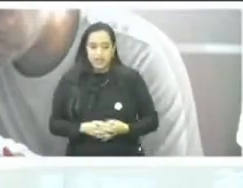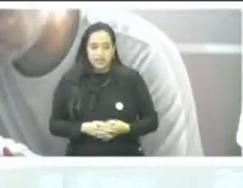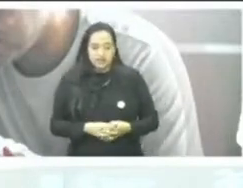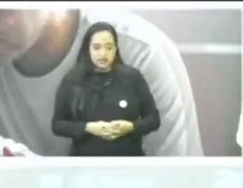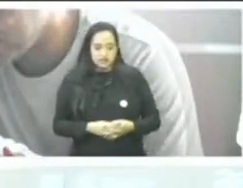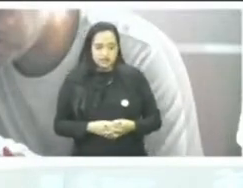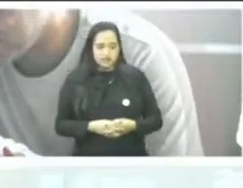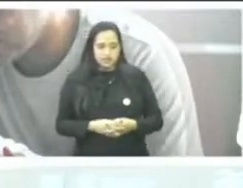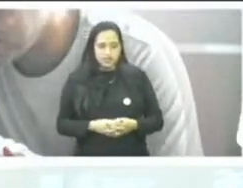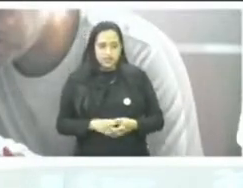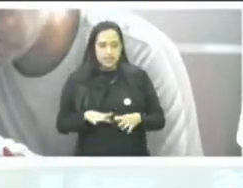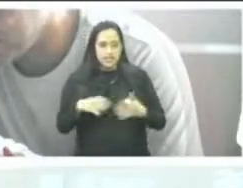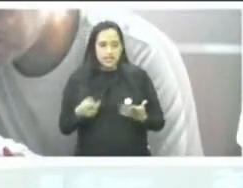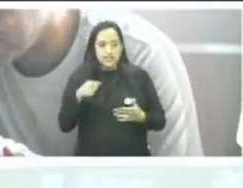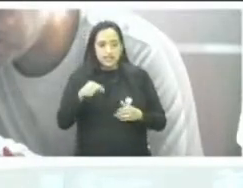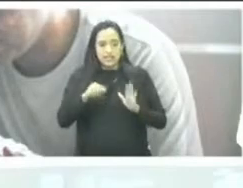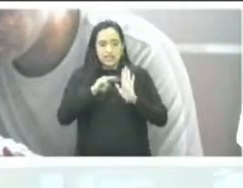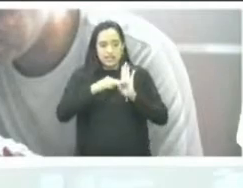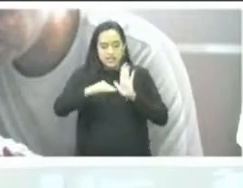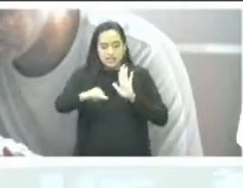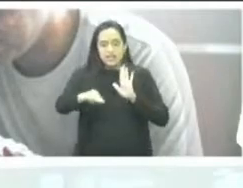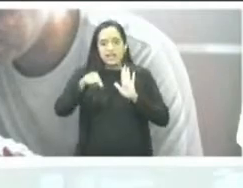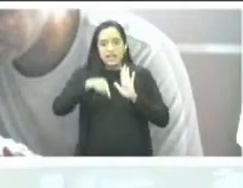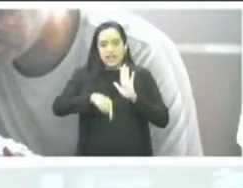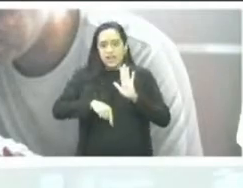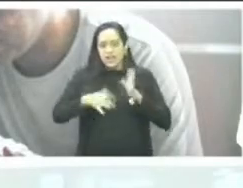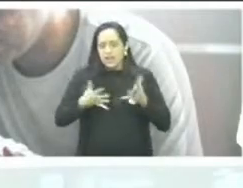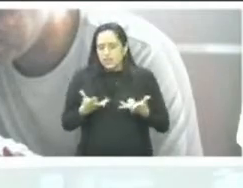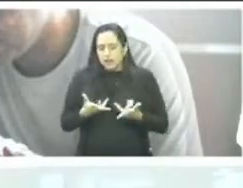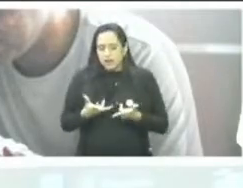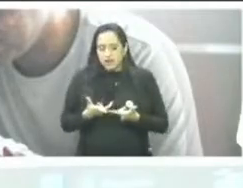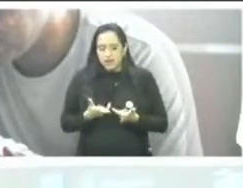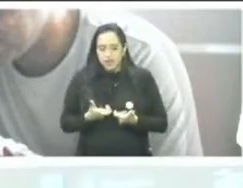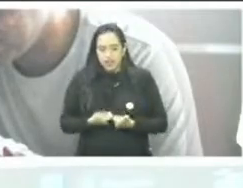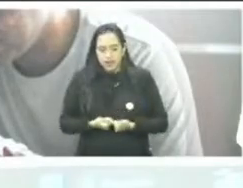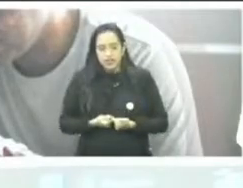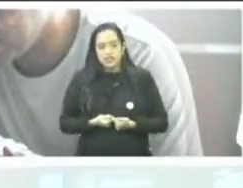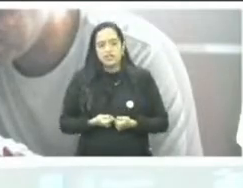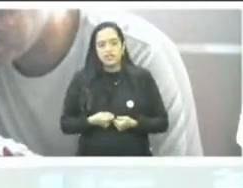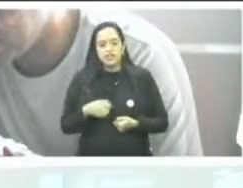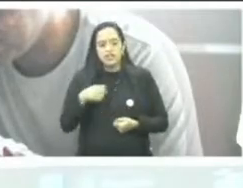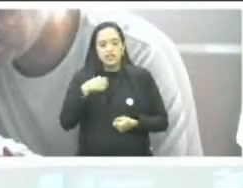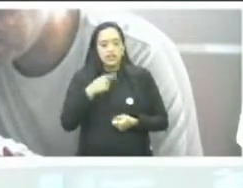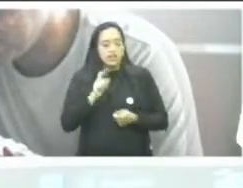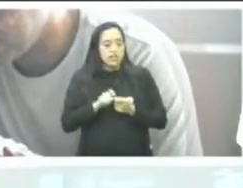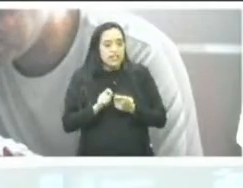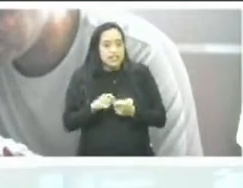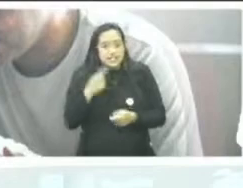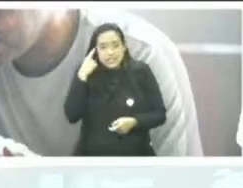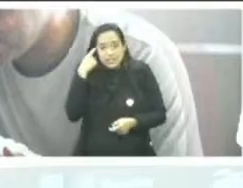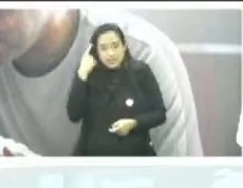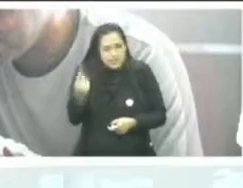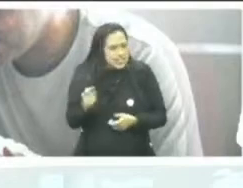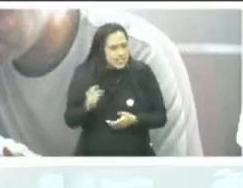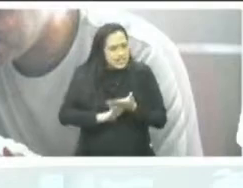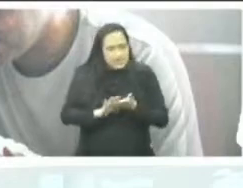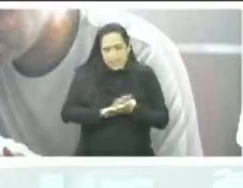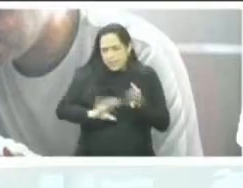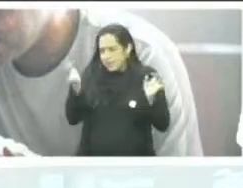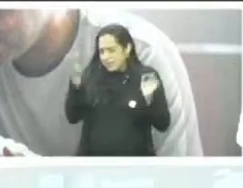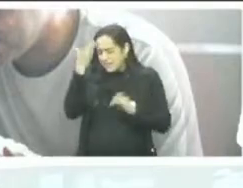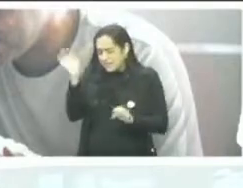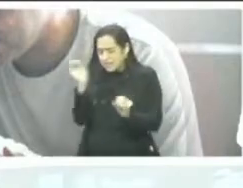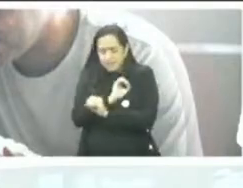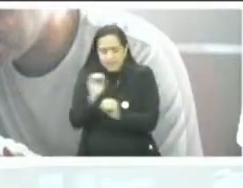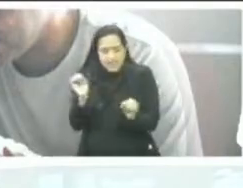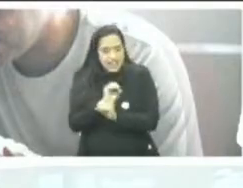Então, esse método Canguru, ele é excelente. Eu não fazia ideia da existência dele antes do meu parto.